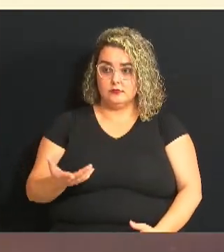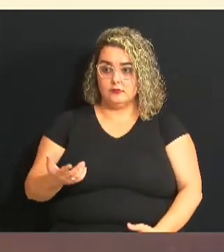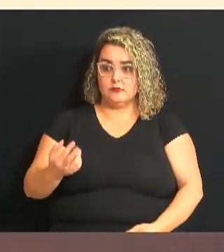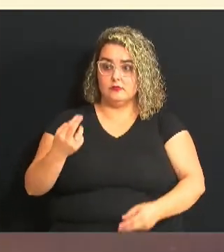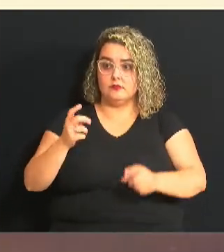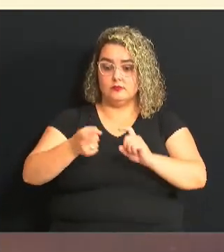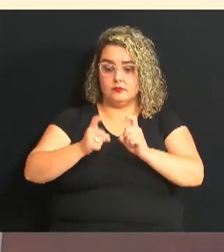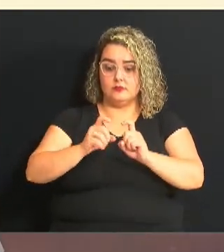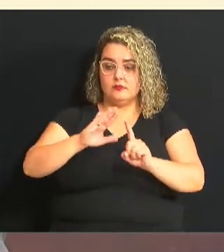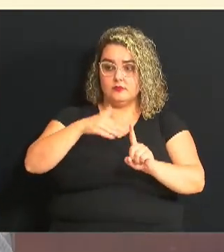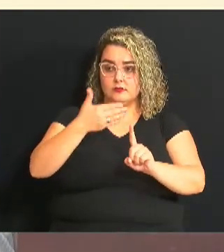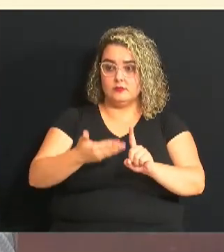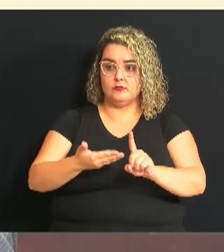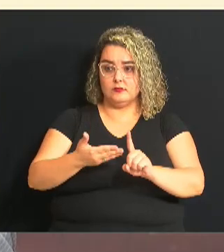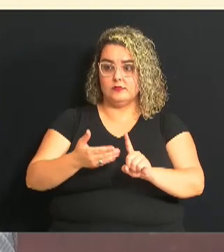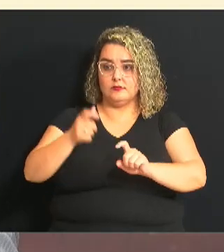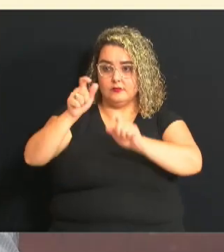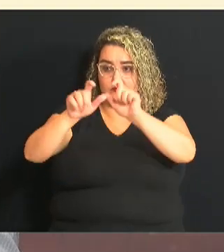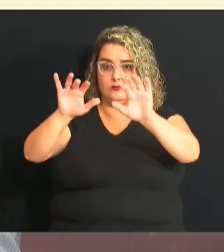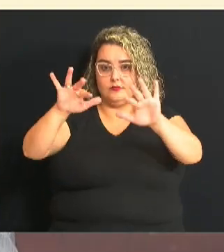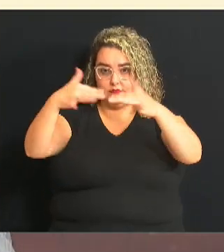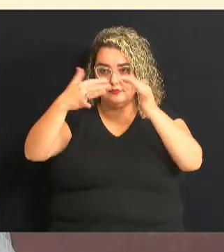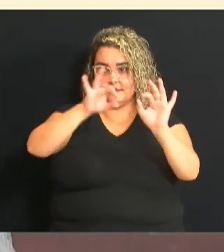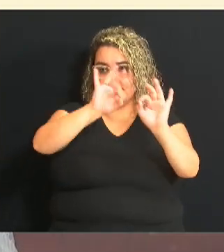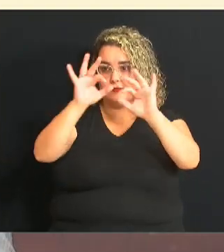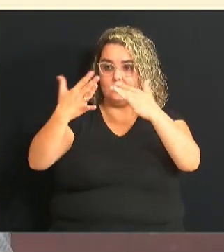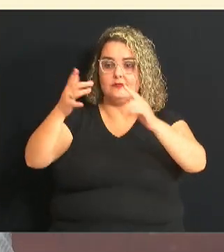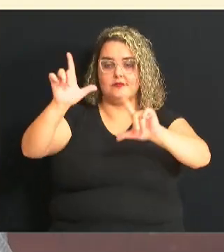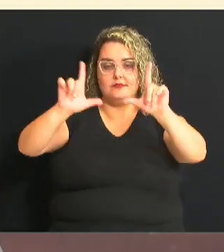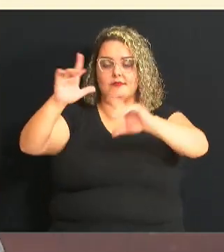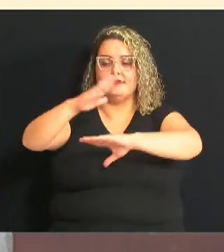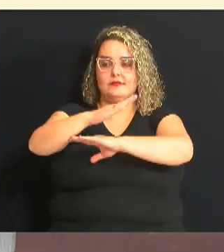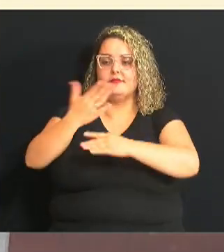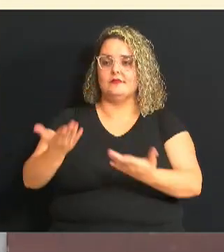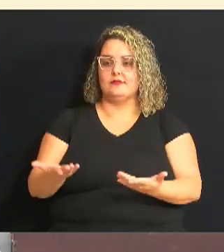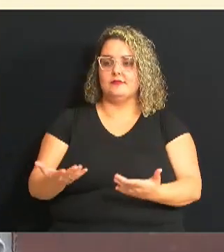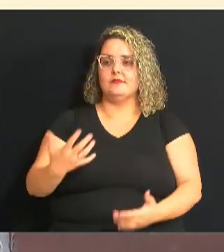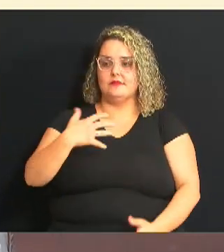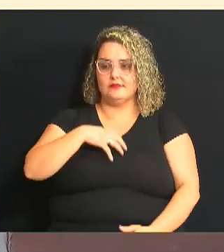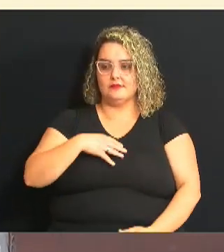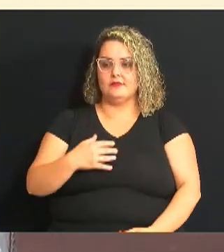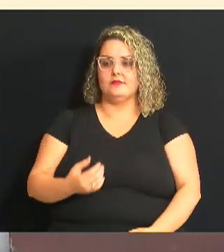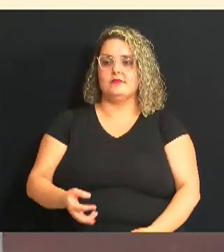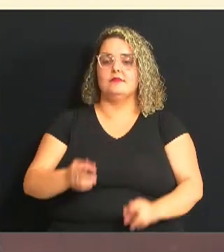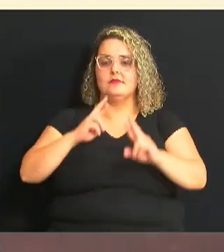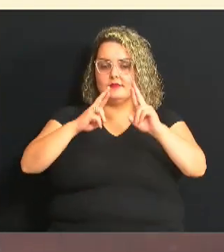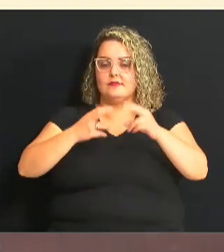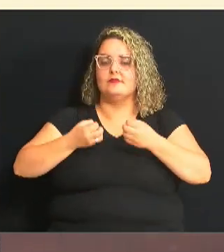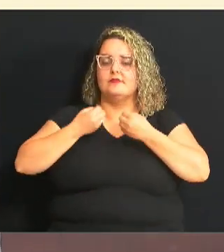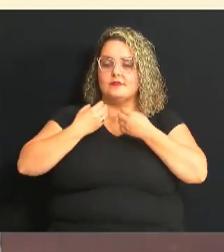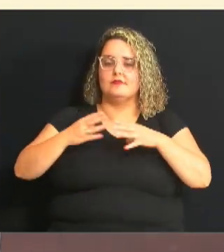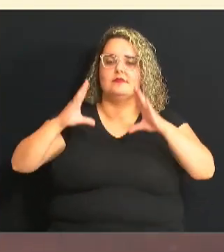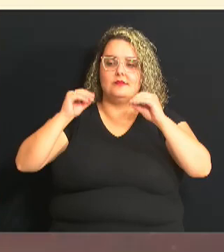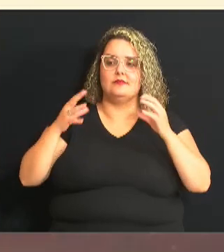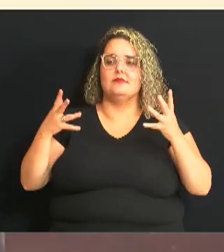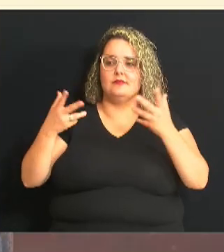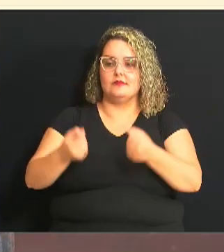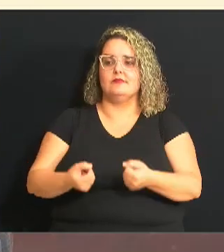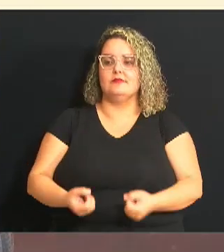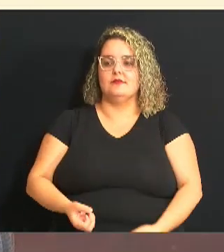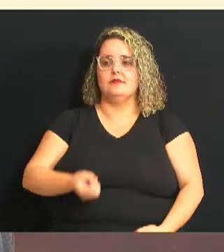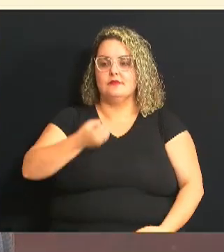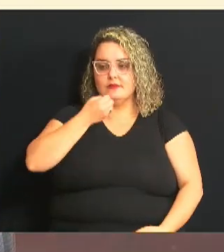solene, ao público que nos assistiu pela TV Câmara. Então, dessa forma, eu desejo aí uma boa noite a todos, uma boa e